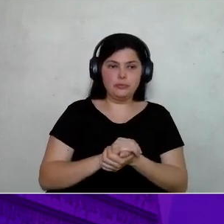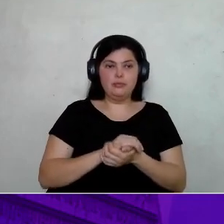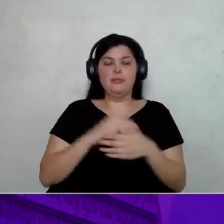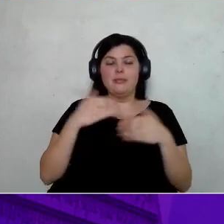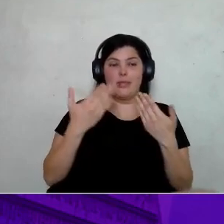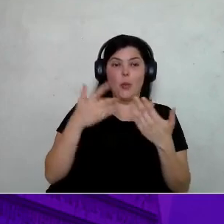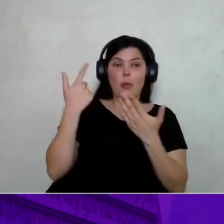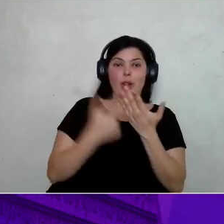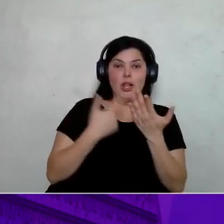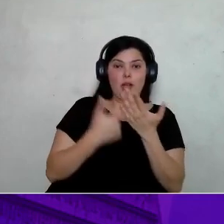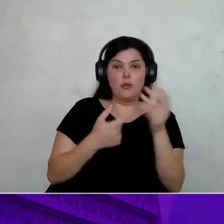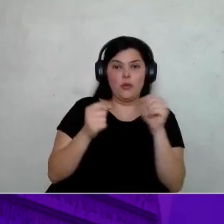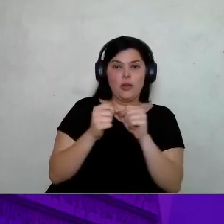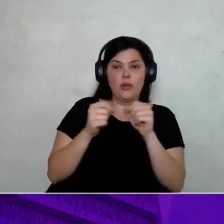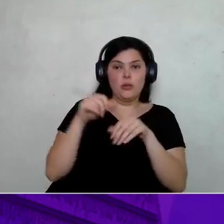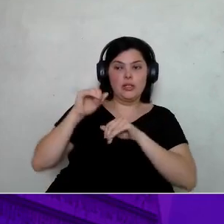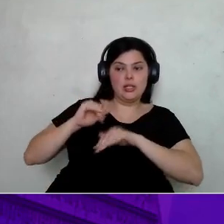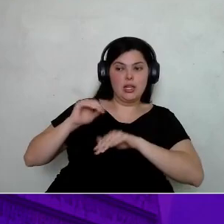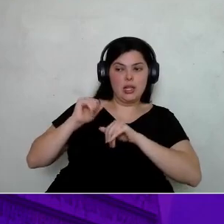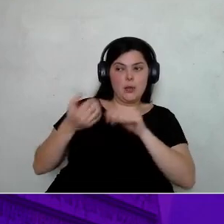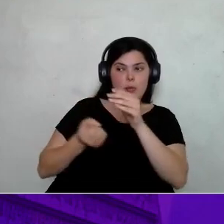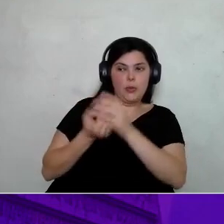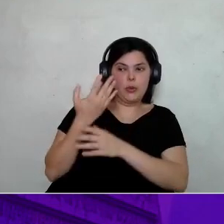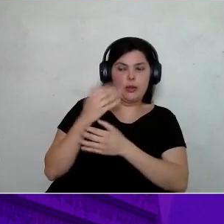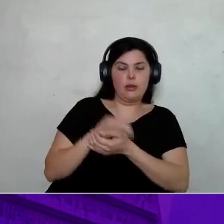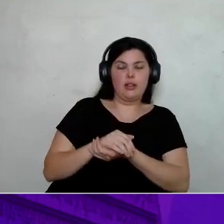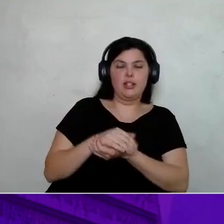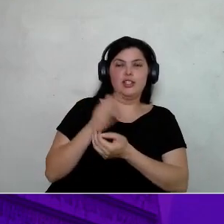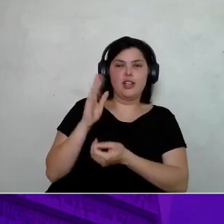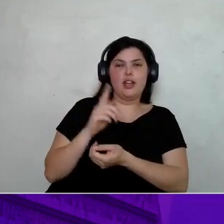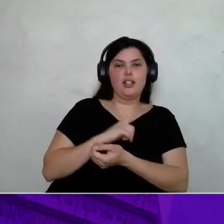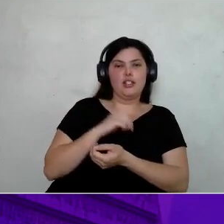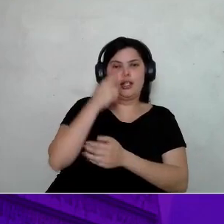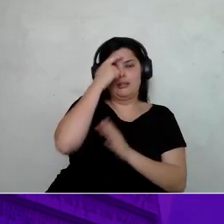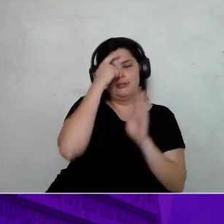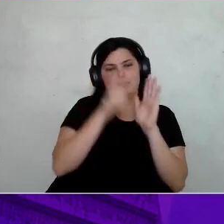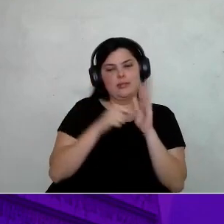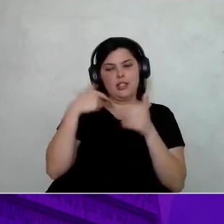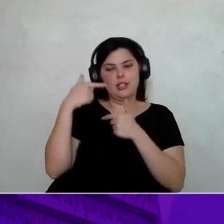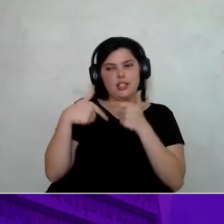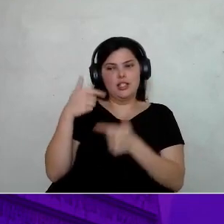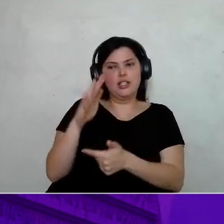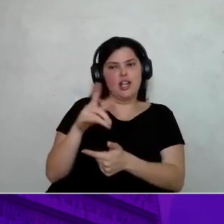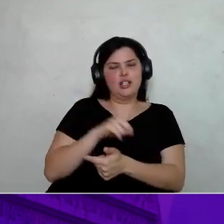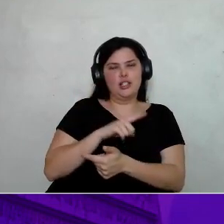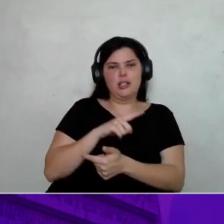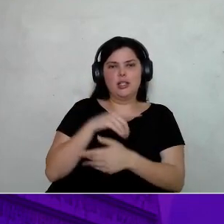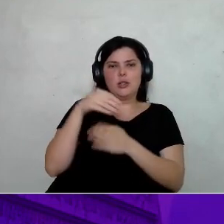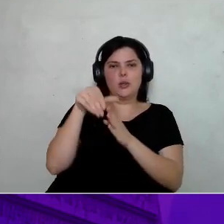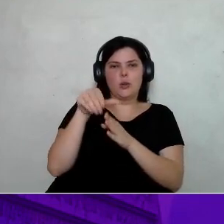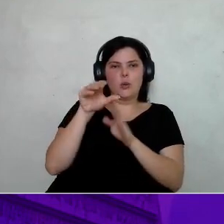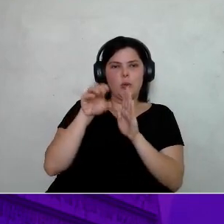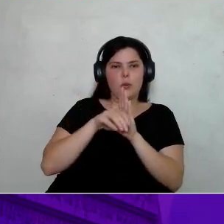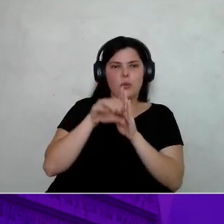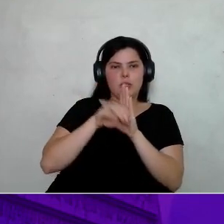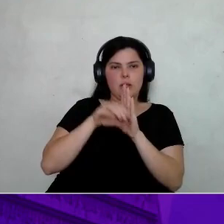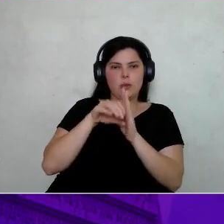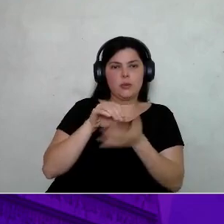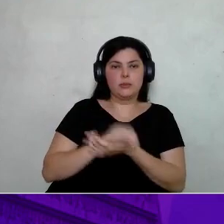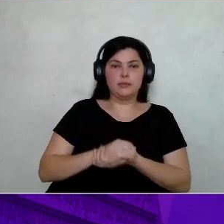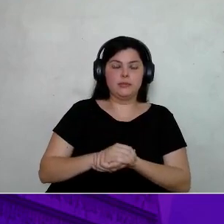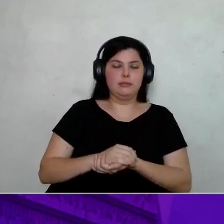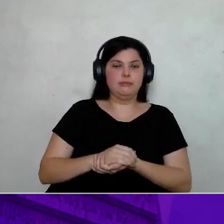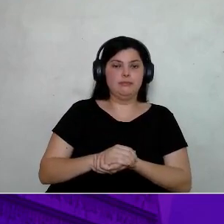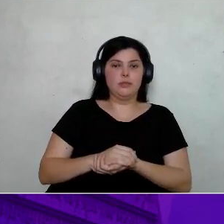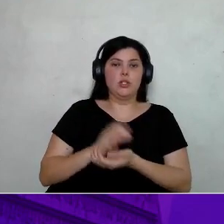em setembro e ele já trazia IA generativa. Tá? Então, já tem esses conceitos. E, para a gente